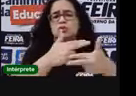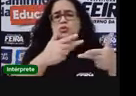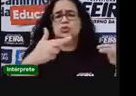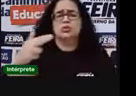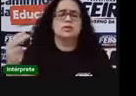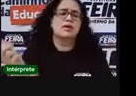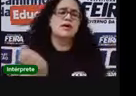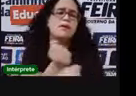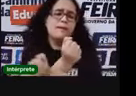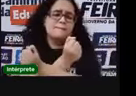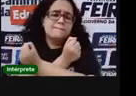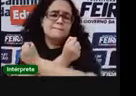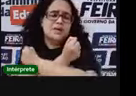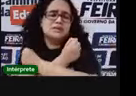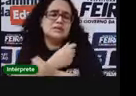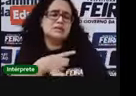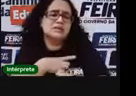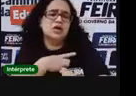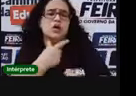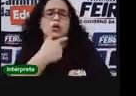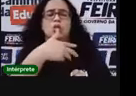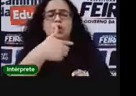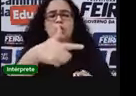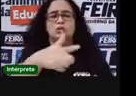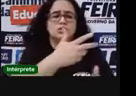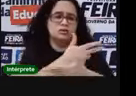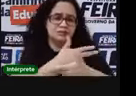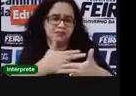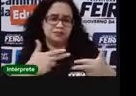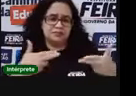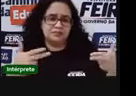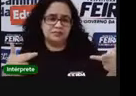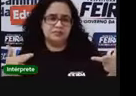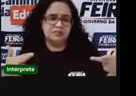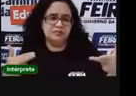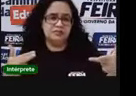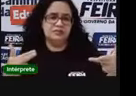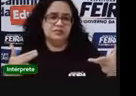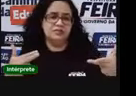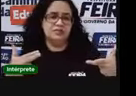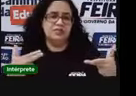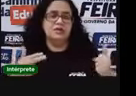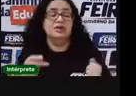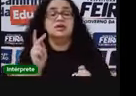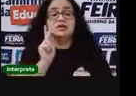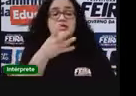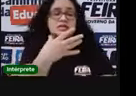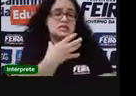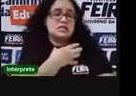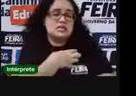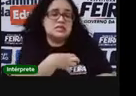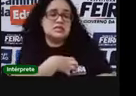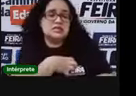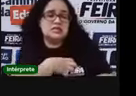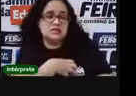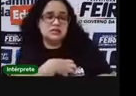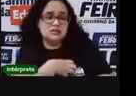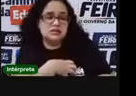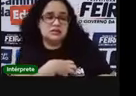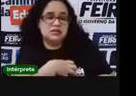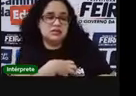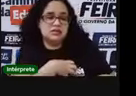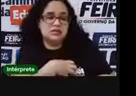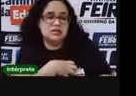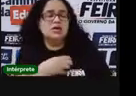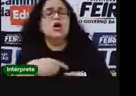nos garante outras coisas, não é? Para além daquilo que já é a gente sentir. Então vamos lá, o